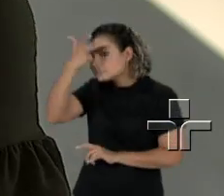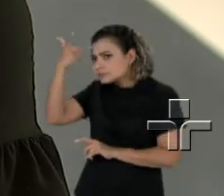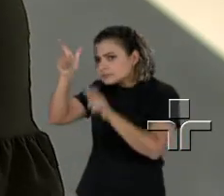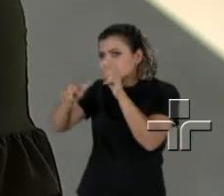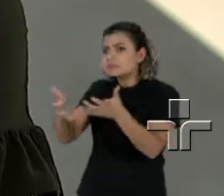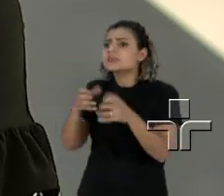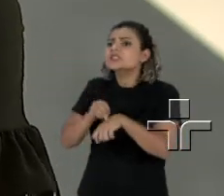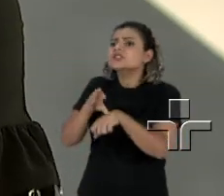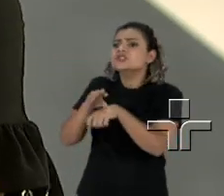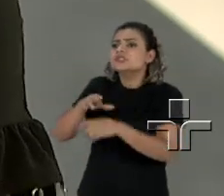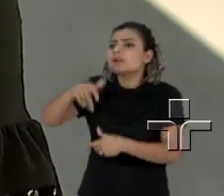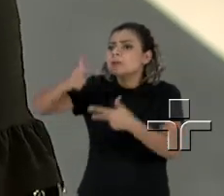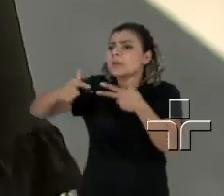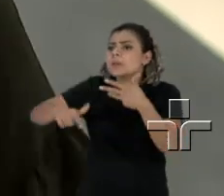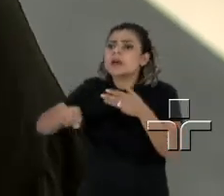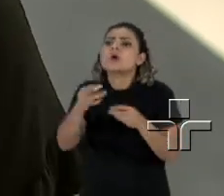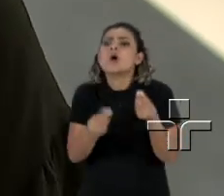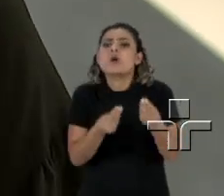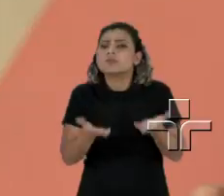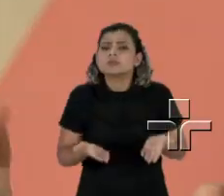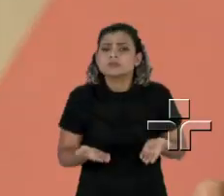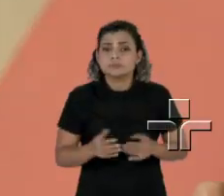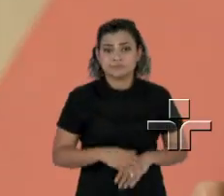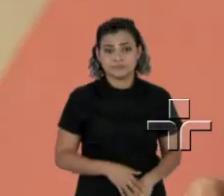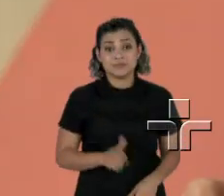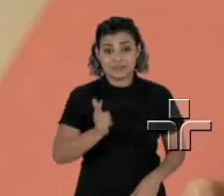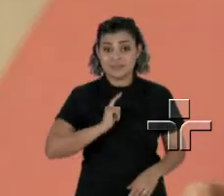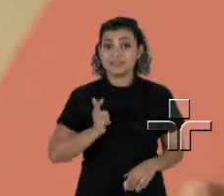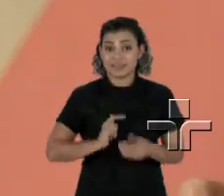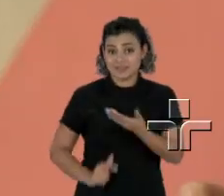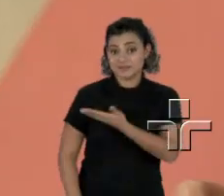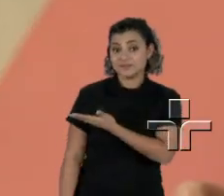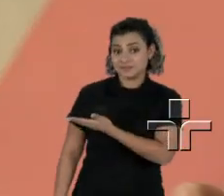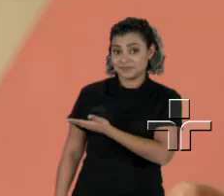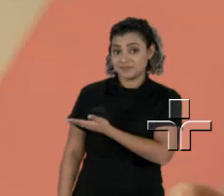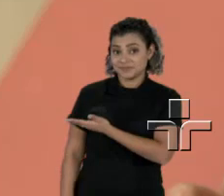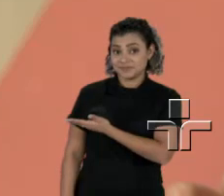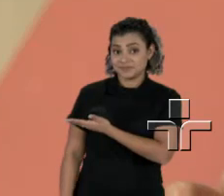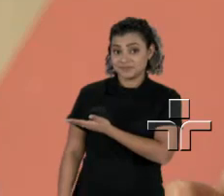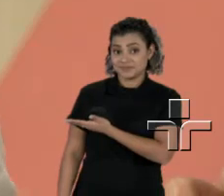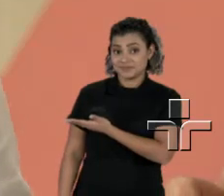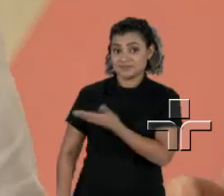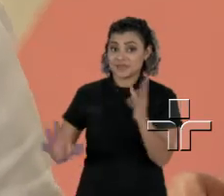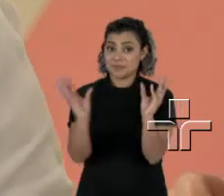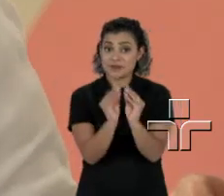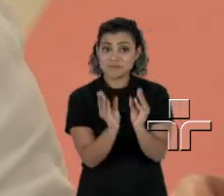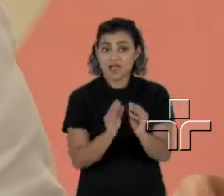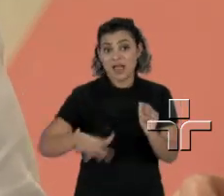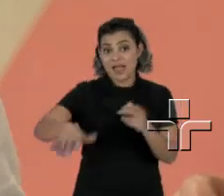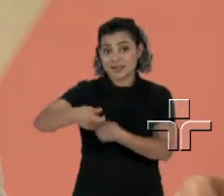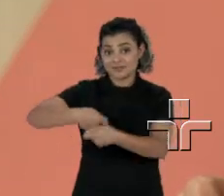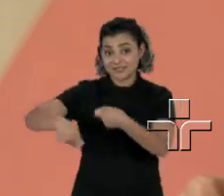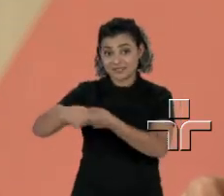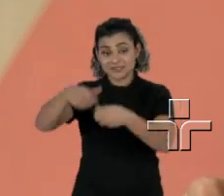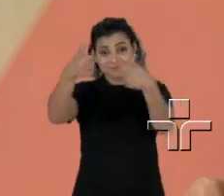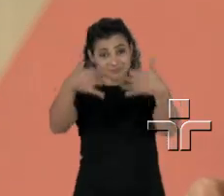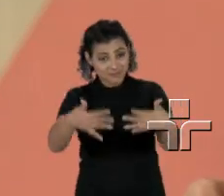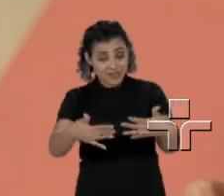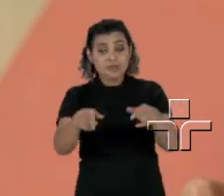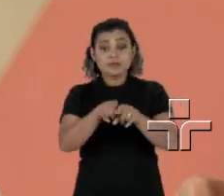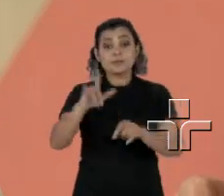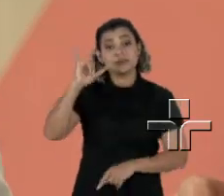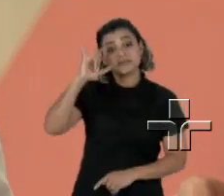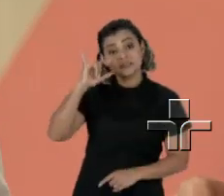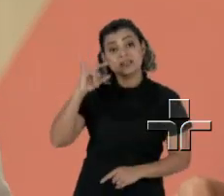dicas mais dicas suas como é que faz gabi simplifica a gente tem um canal tentando simplificar o mercado financeiro eo instagram